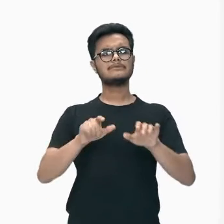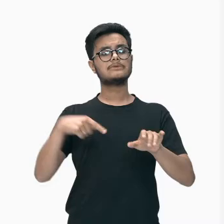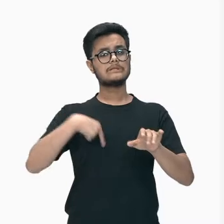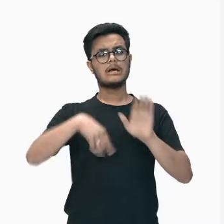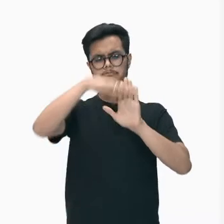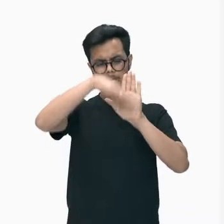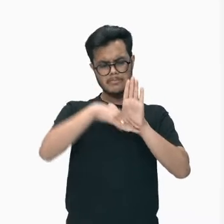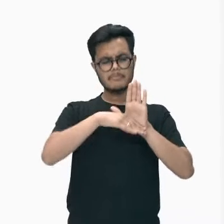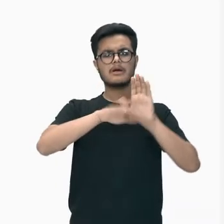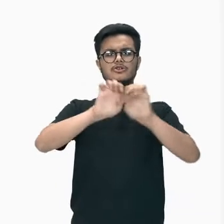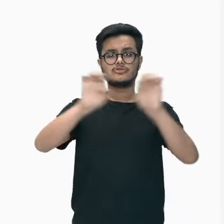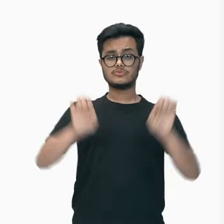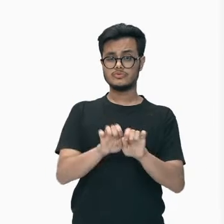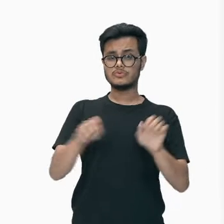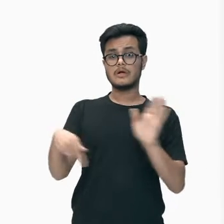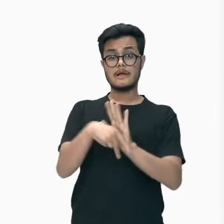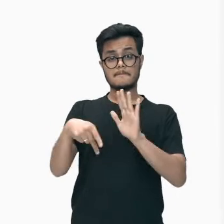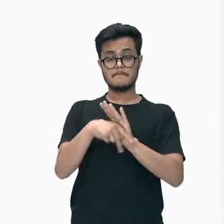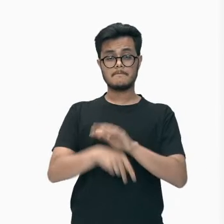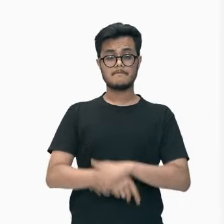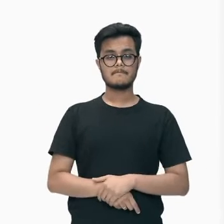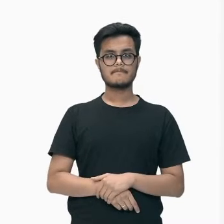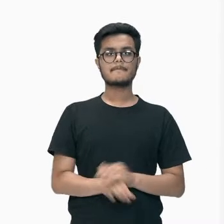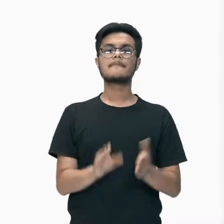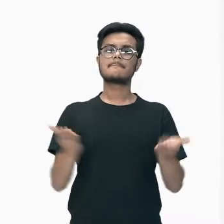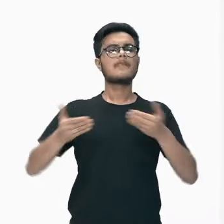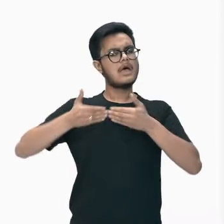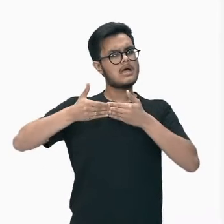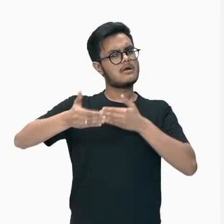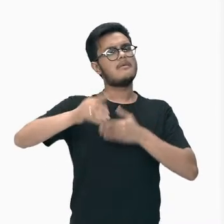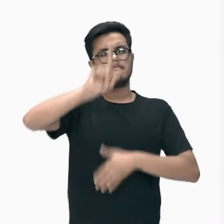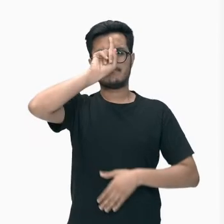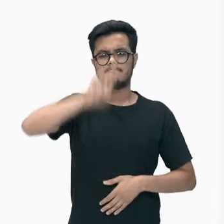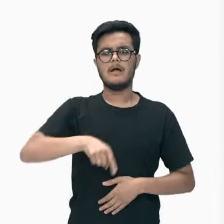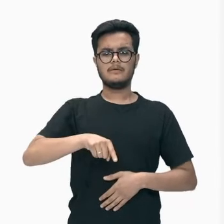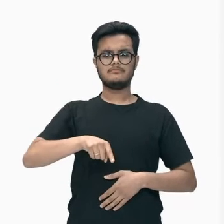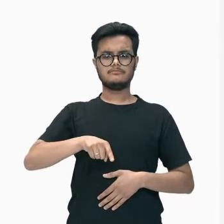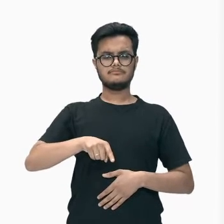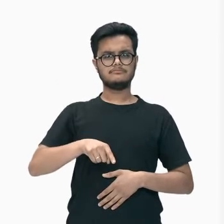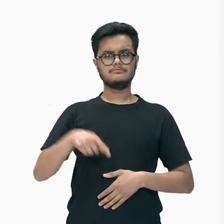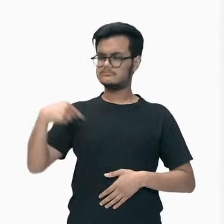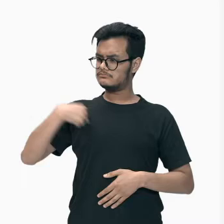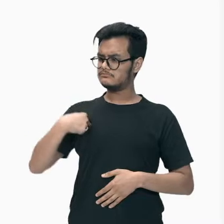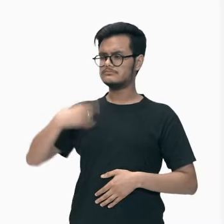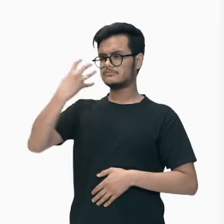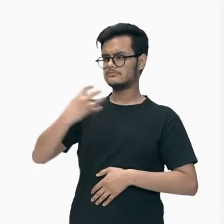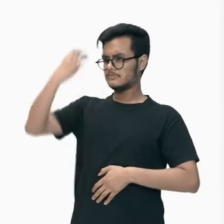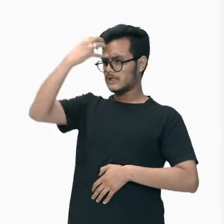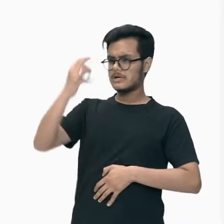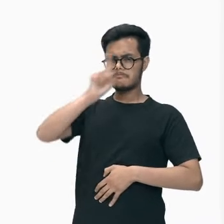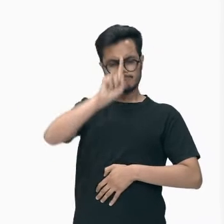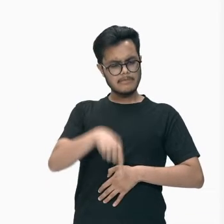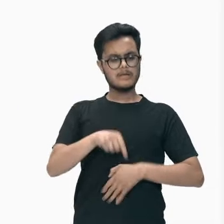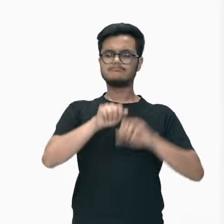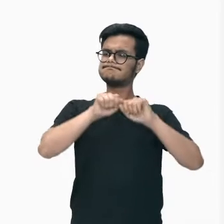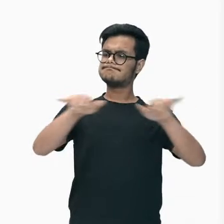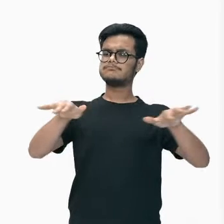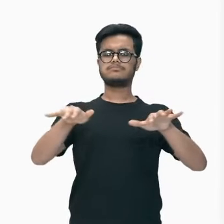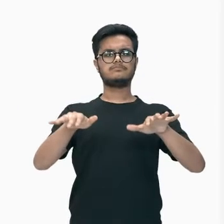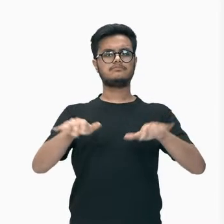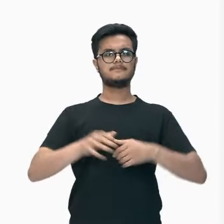Então, nesse primeiro momento, ele vai fazer essa consolidação, vai tomar pé das coisas.